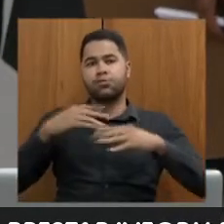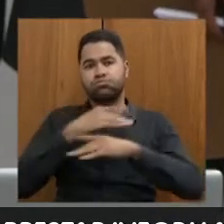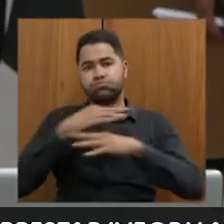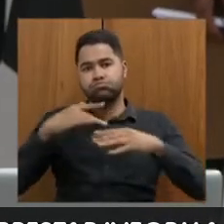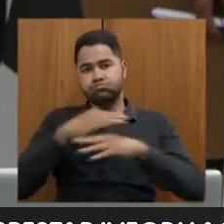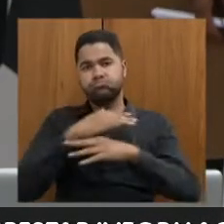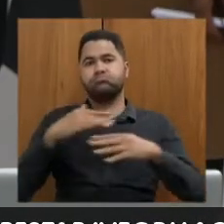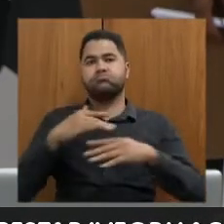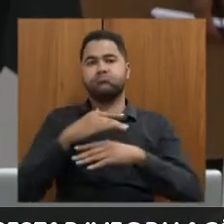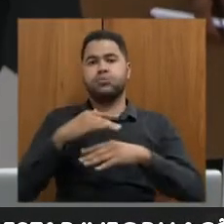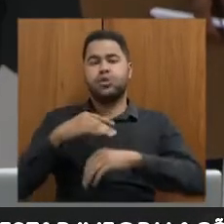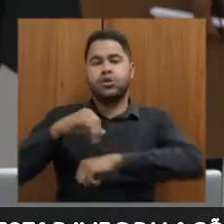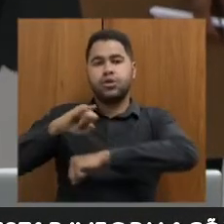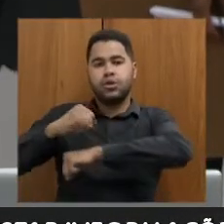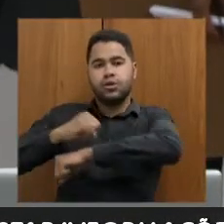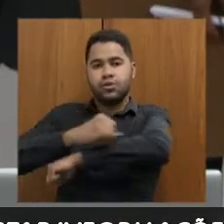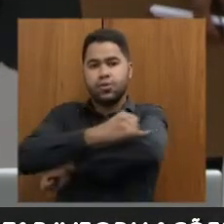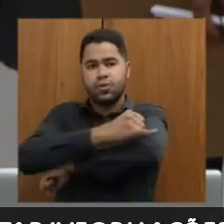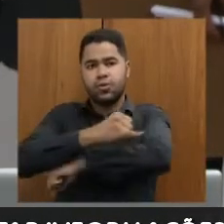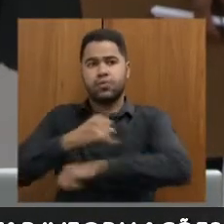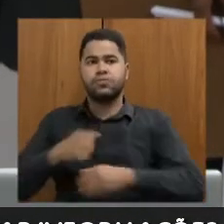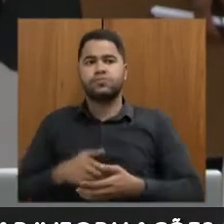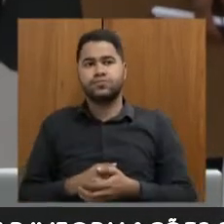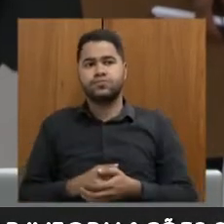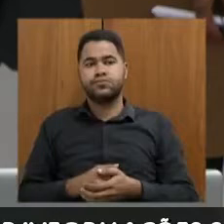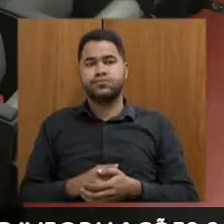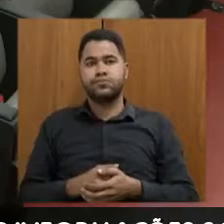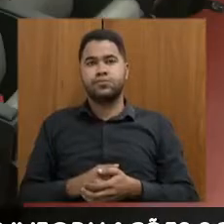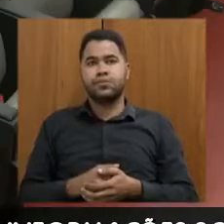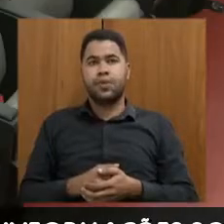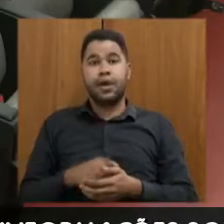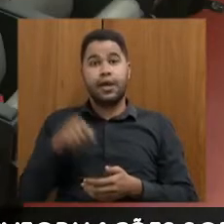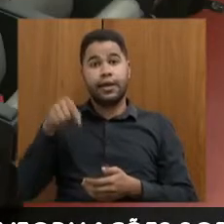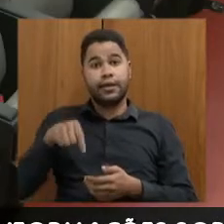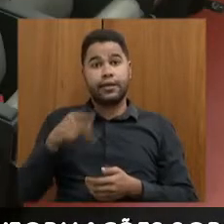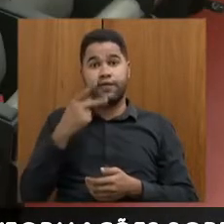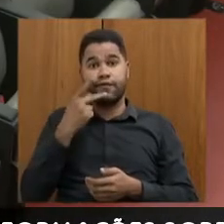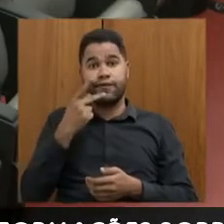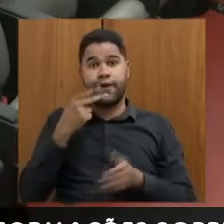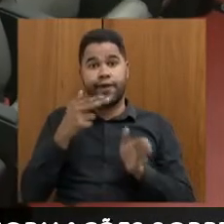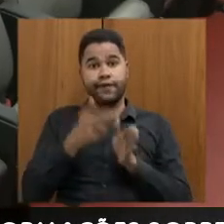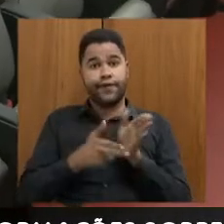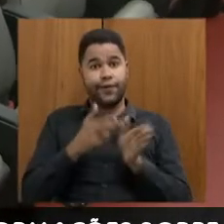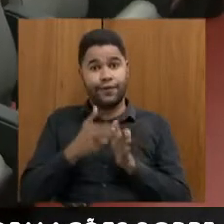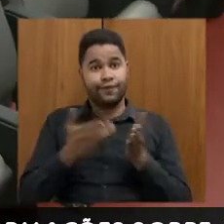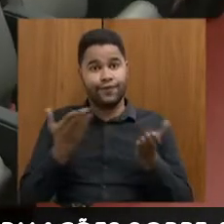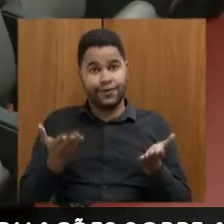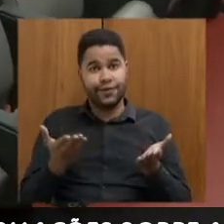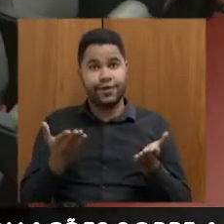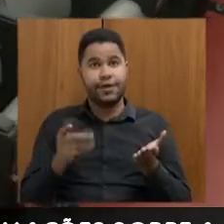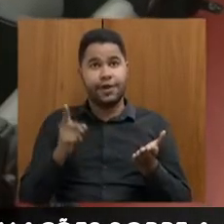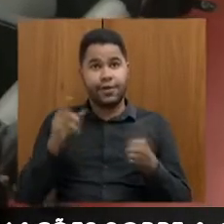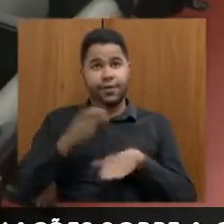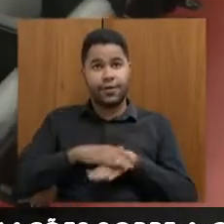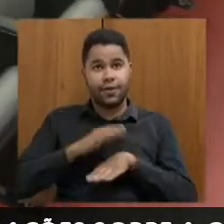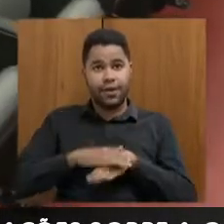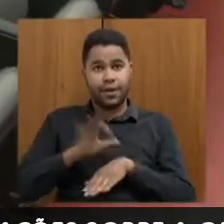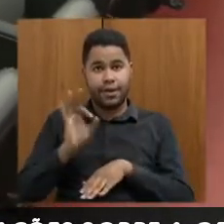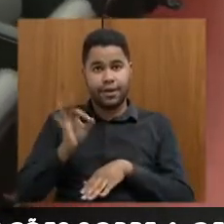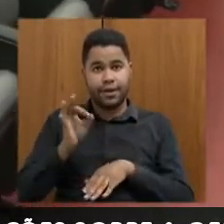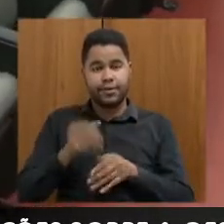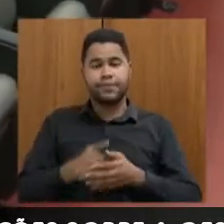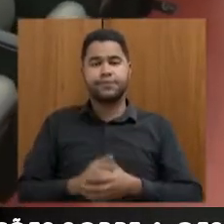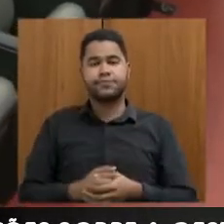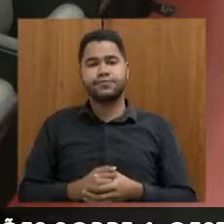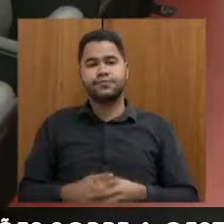Secretaria de Estado de infraestrutura e mobilidade aí que tá a ferrovia né e é com ele né